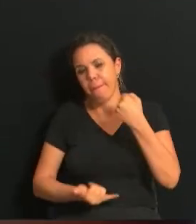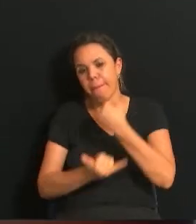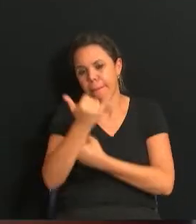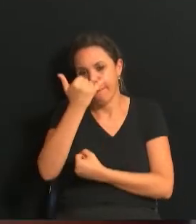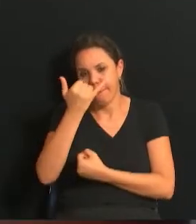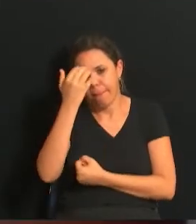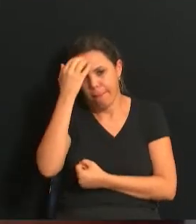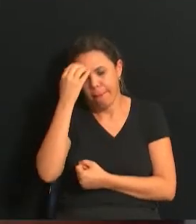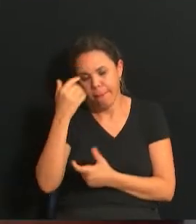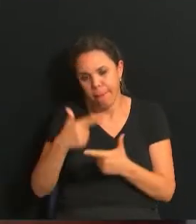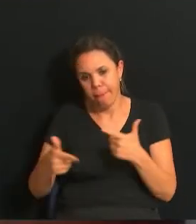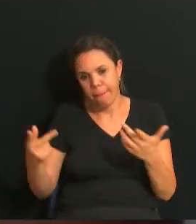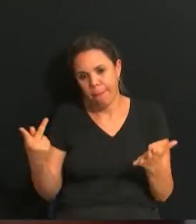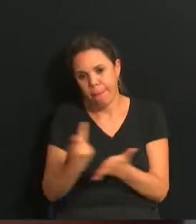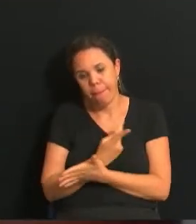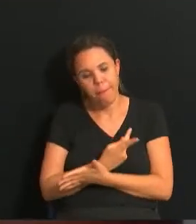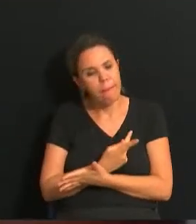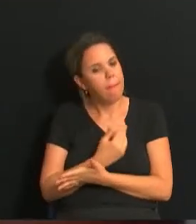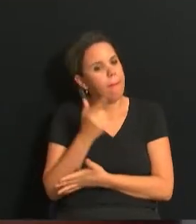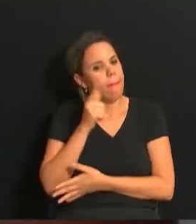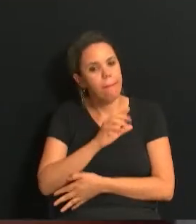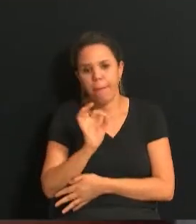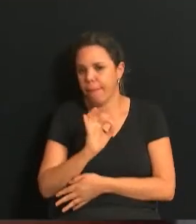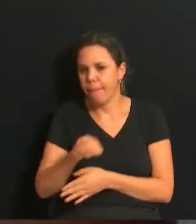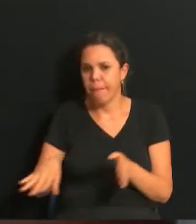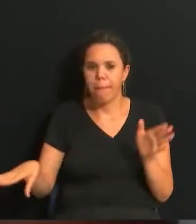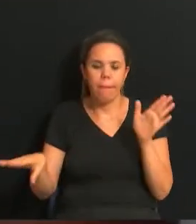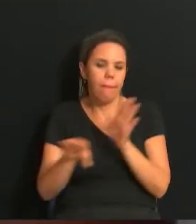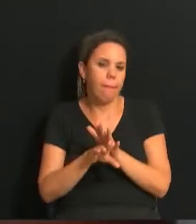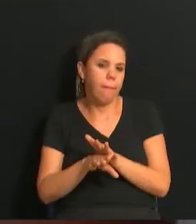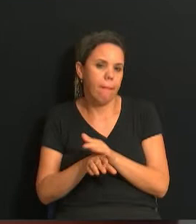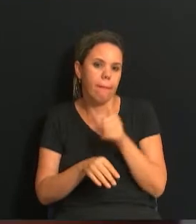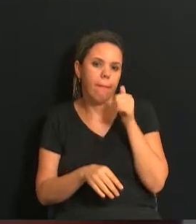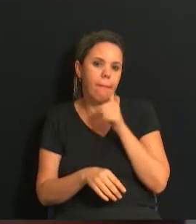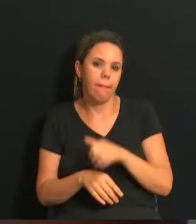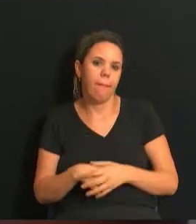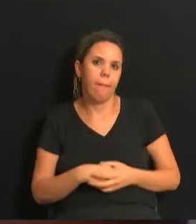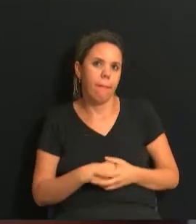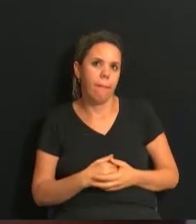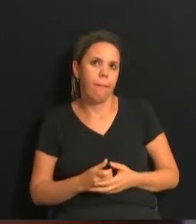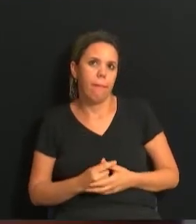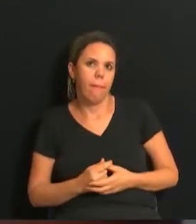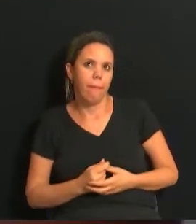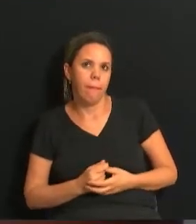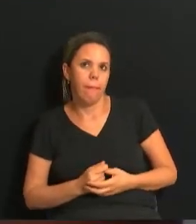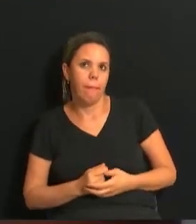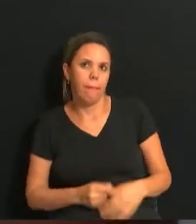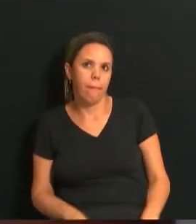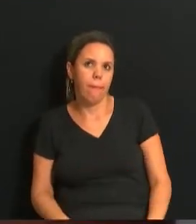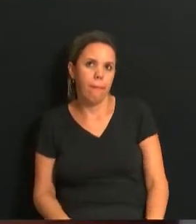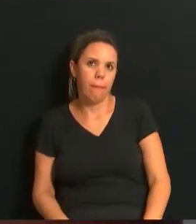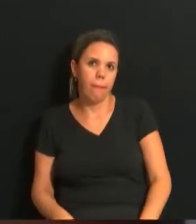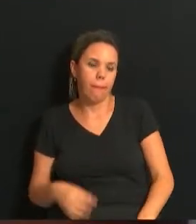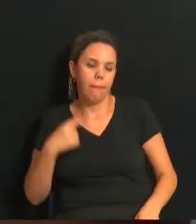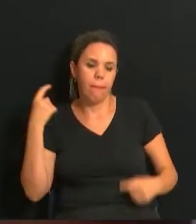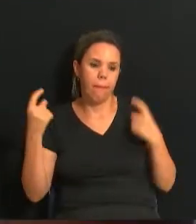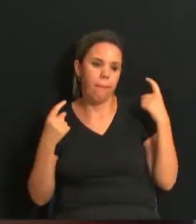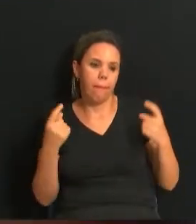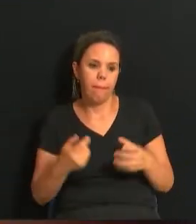o poder público ainda não está conseguindo chegar a essas mulheres. Isso me preocupa muito.